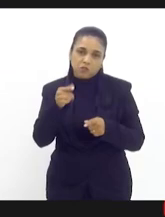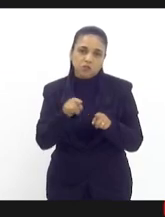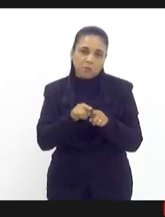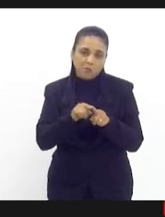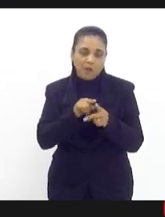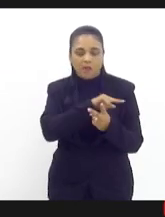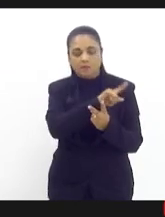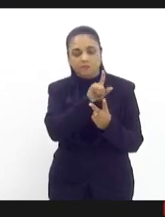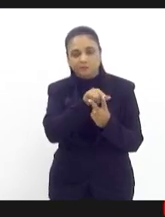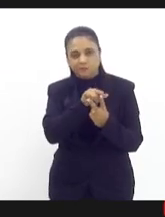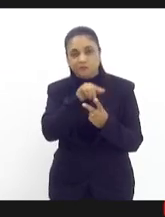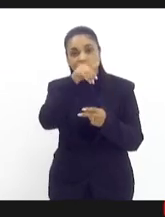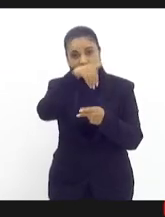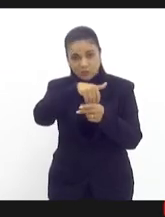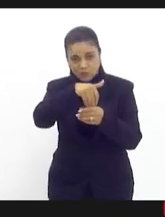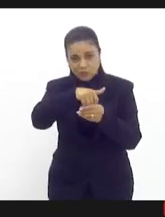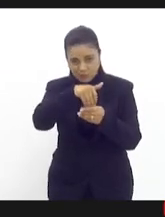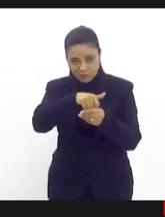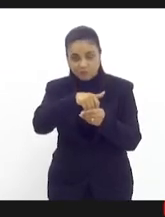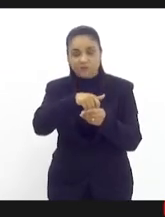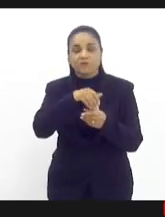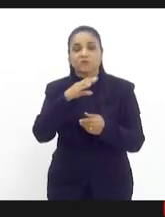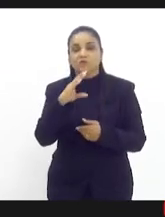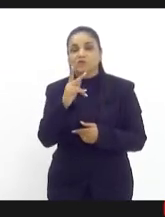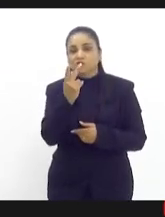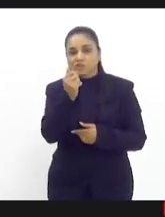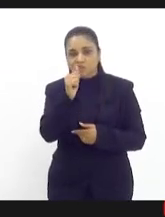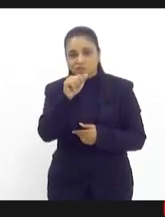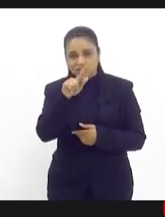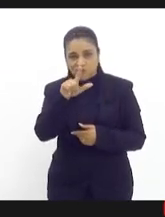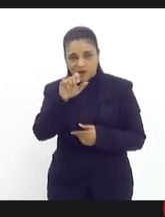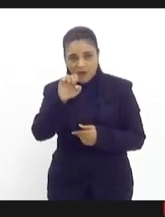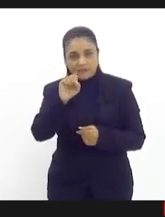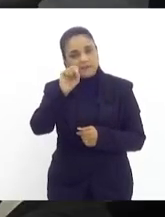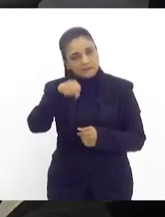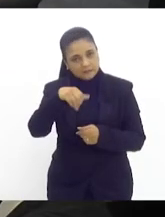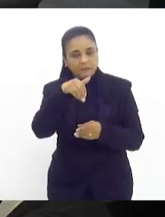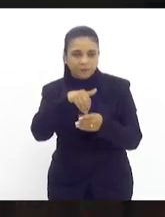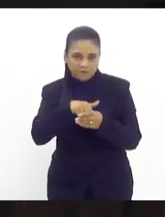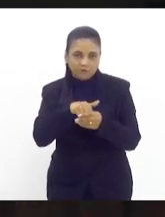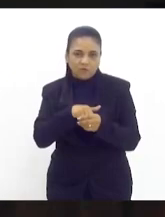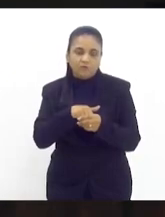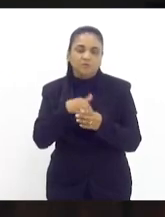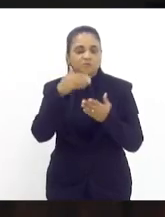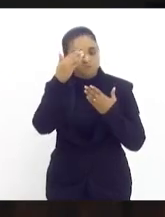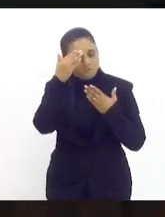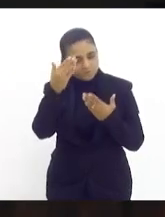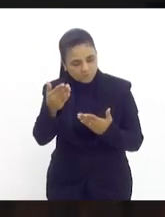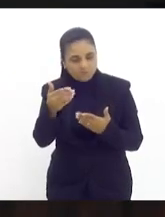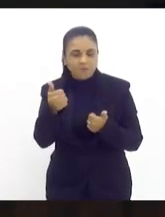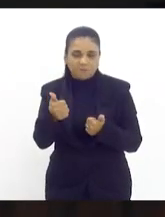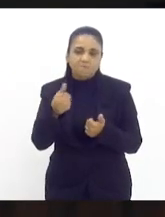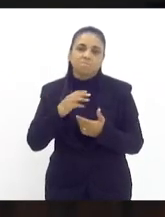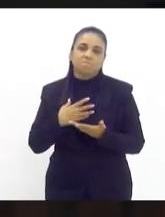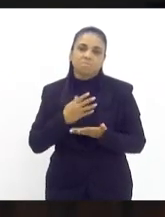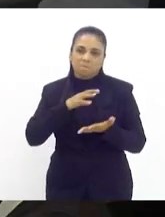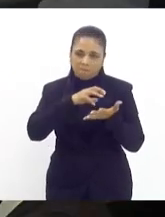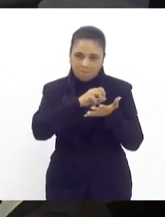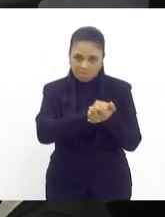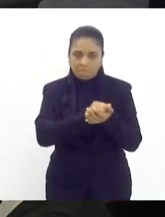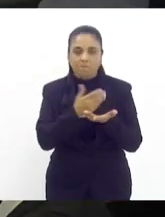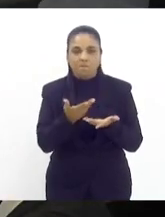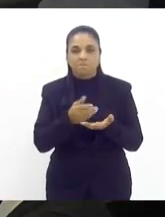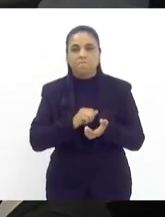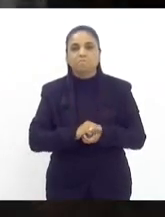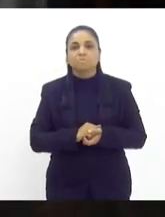próxima mensagem referente ao Charles Batista. Perfeito, obrigado. Deputado Vinícius, nós que agradecemos, está consignado sim.